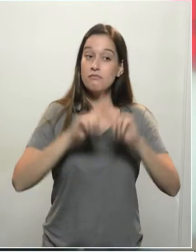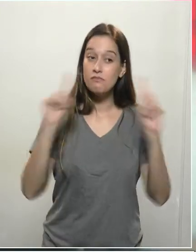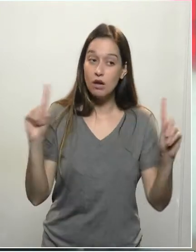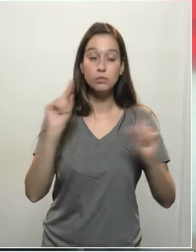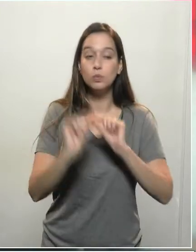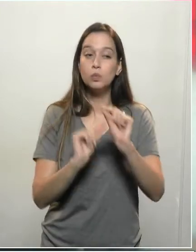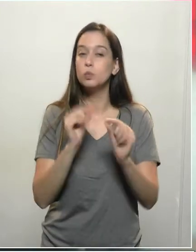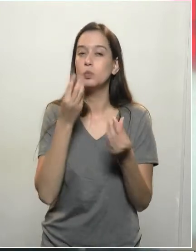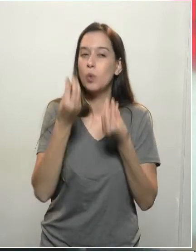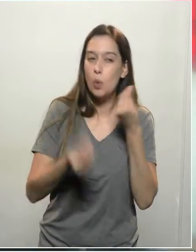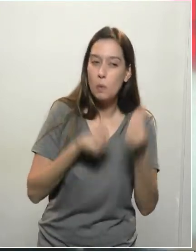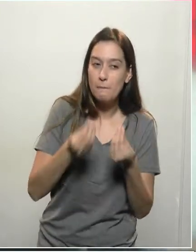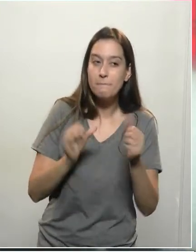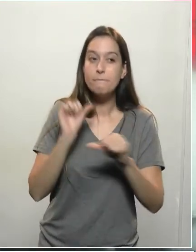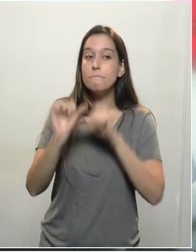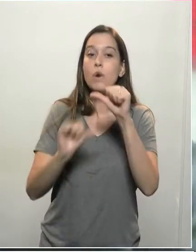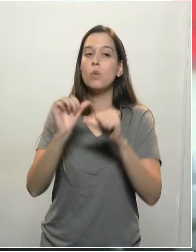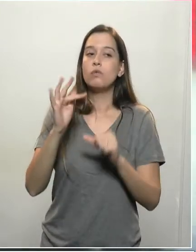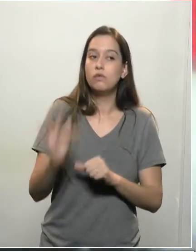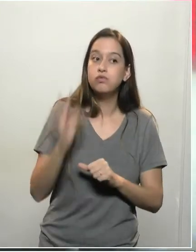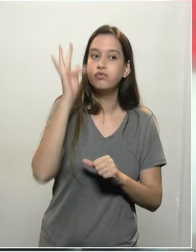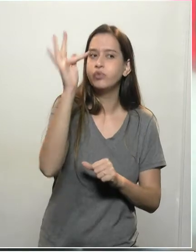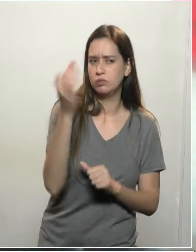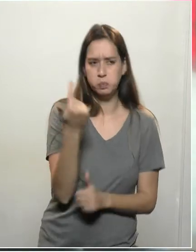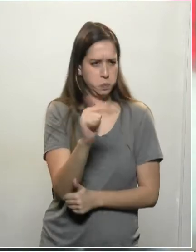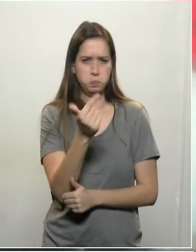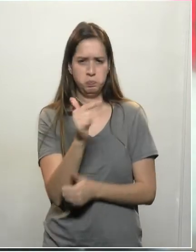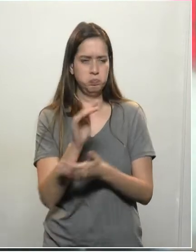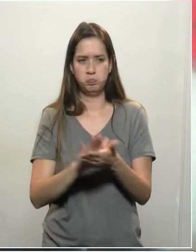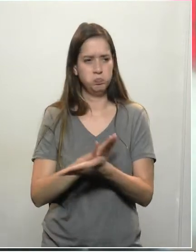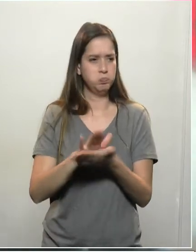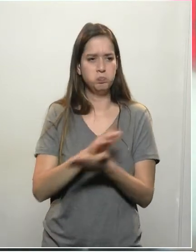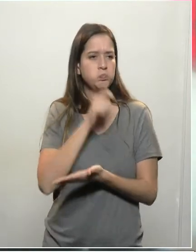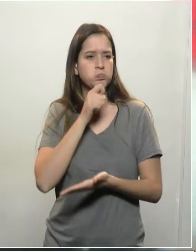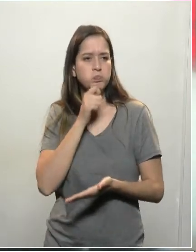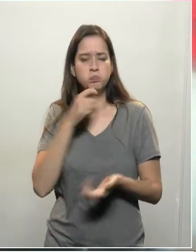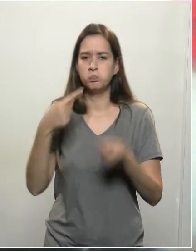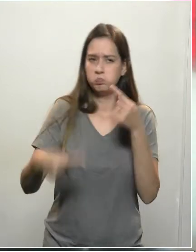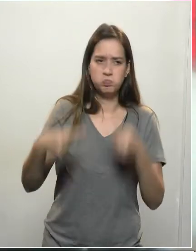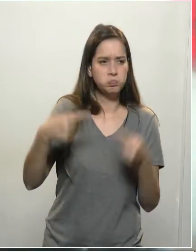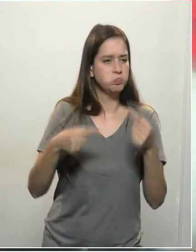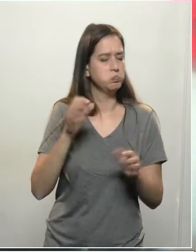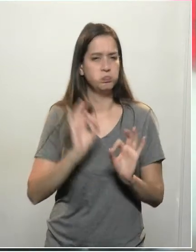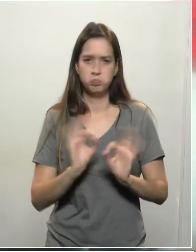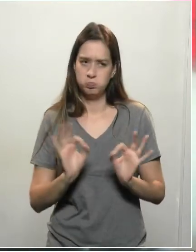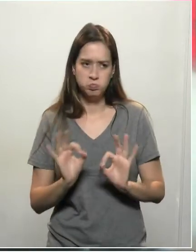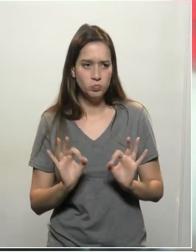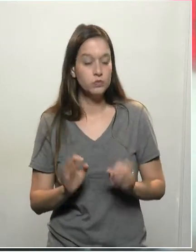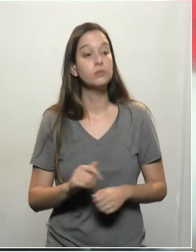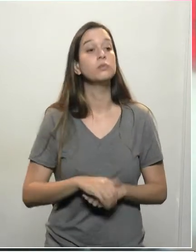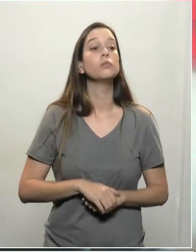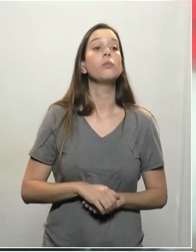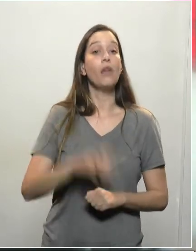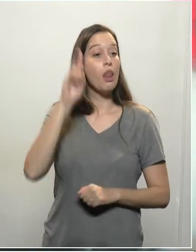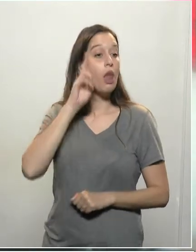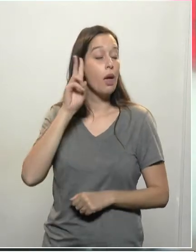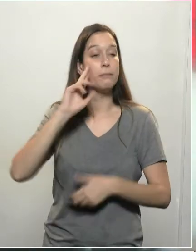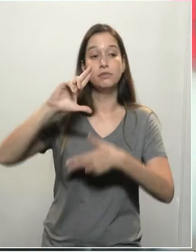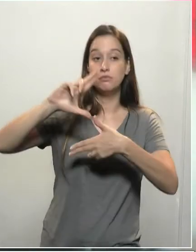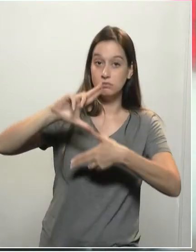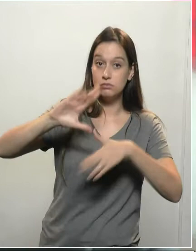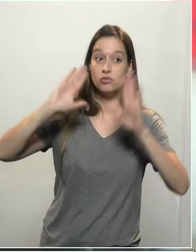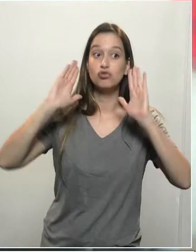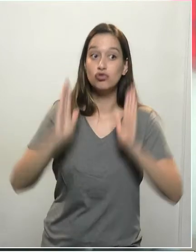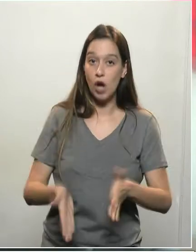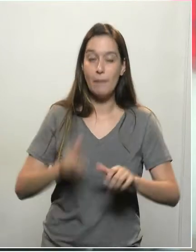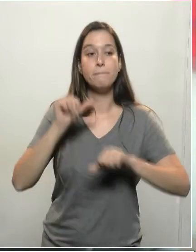nos próximos anos. E nesse sentido, senhor presidente, eu lembro que a Sanepar já fez algumas alterações em anos passados, já